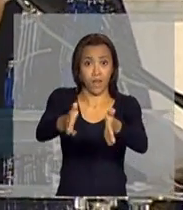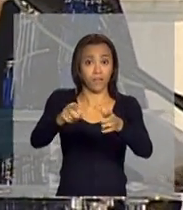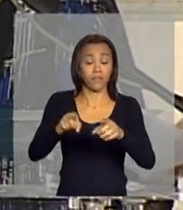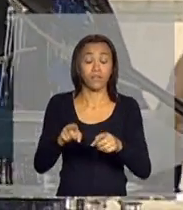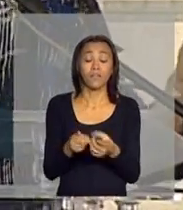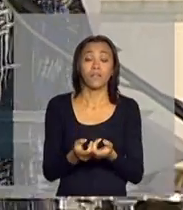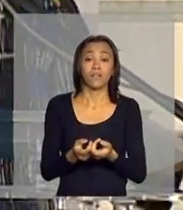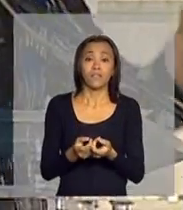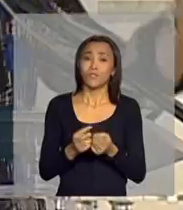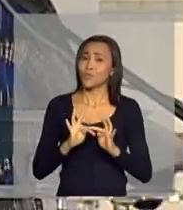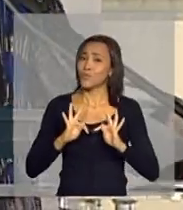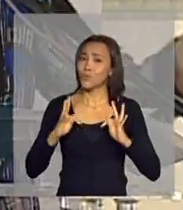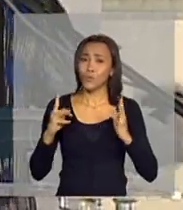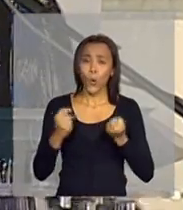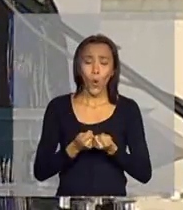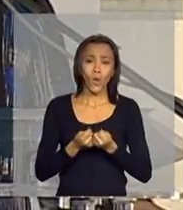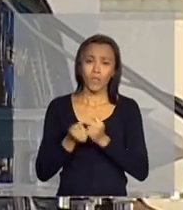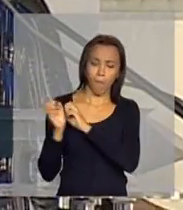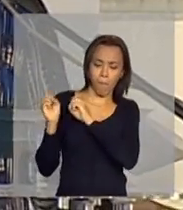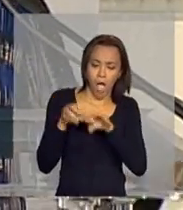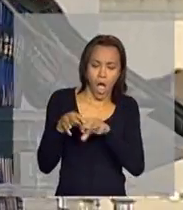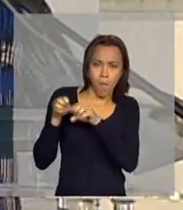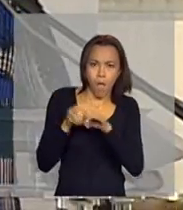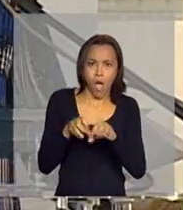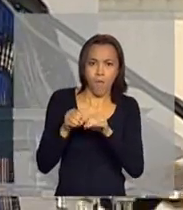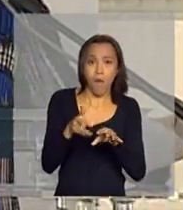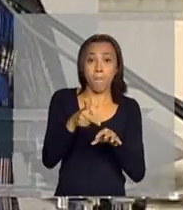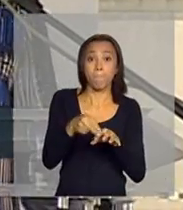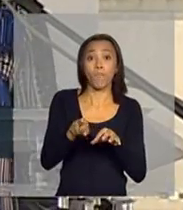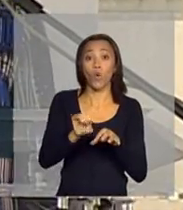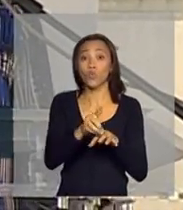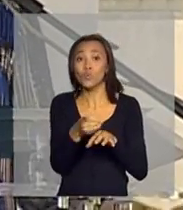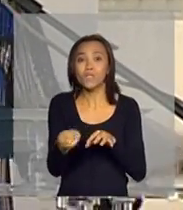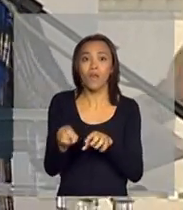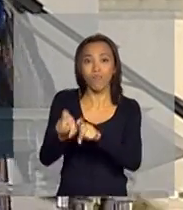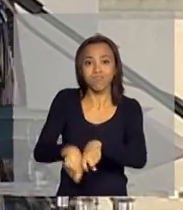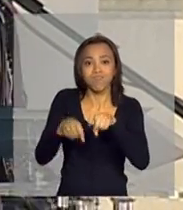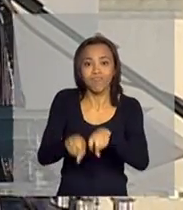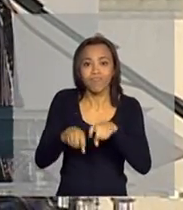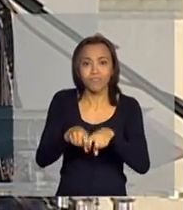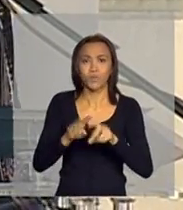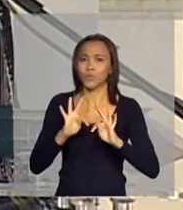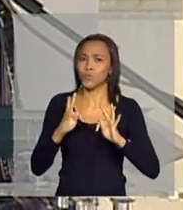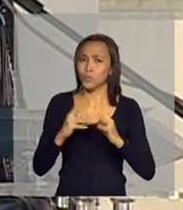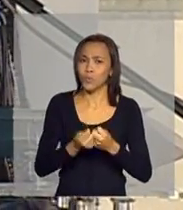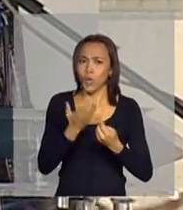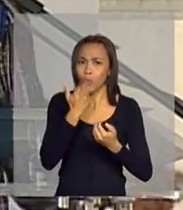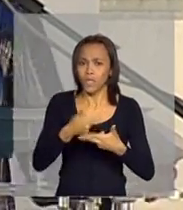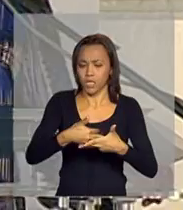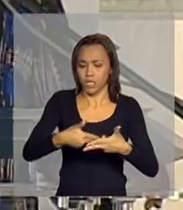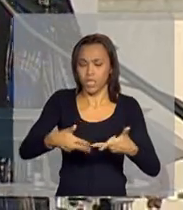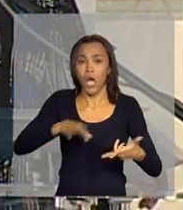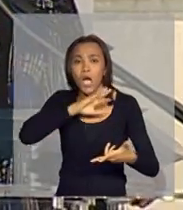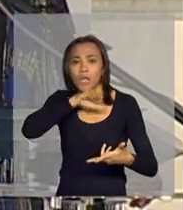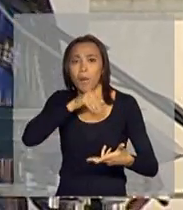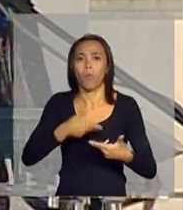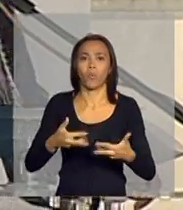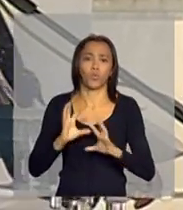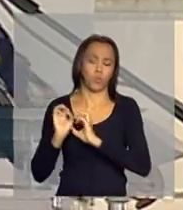de dúvida, toda a produção agrícola, toda a produção de proteína animal.